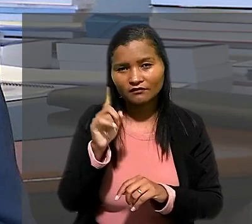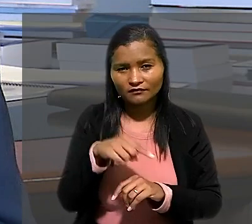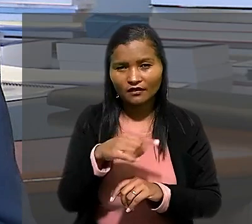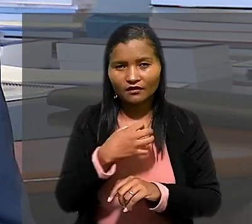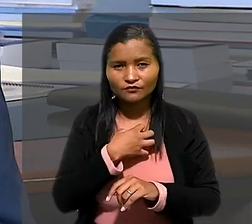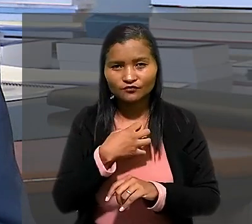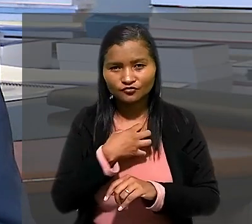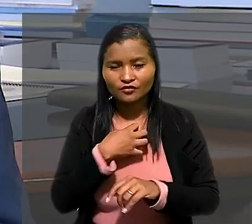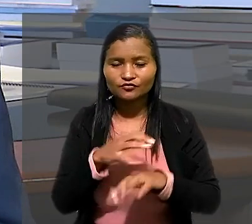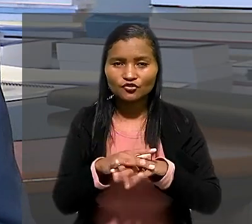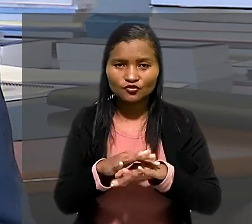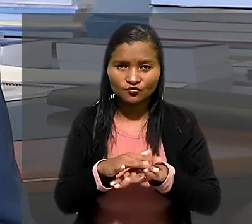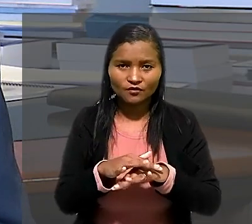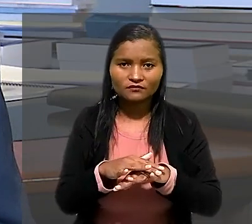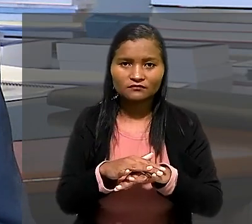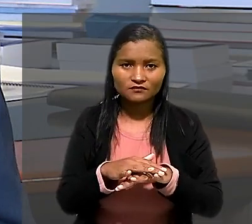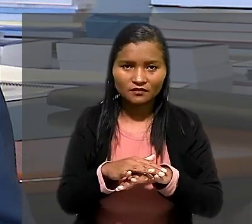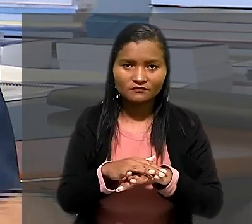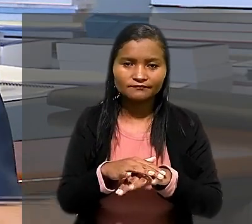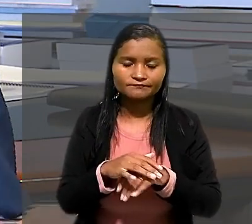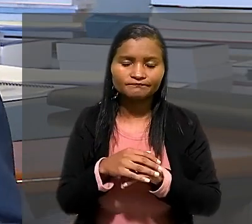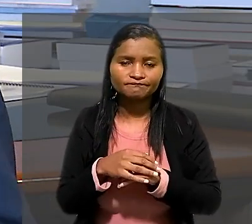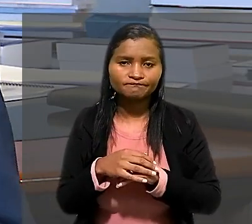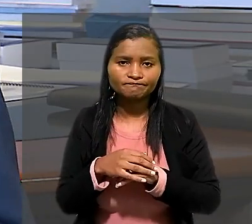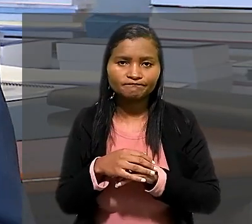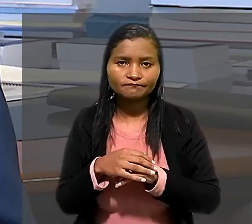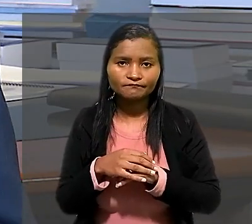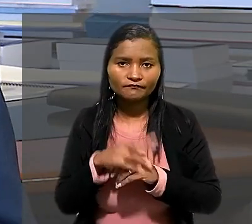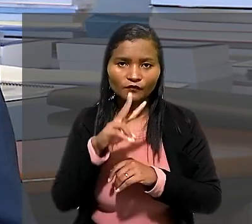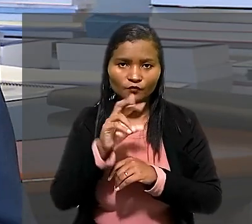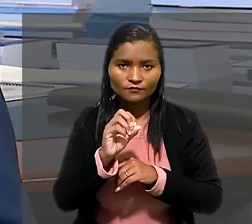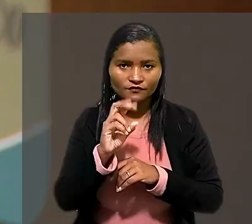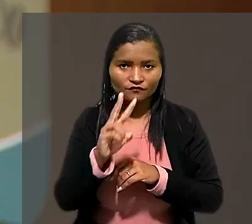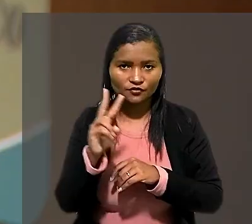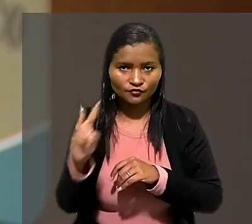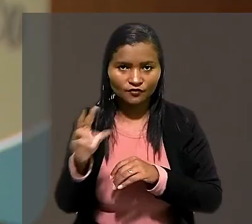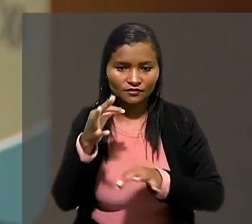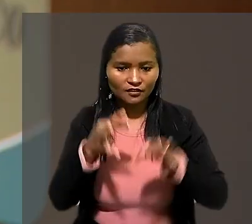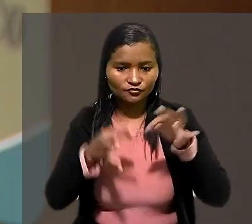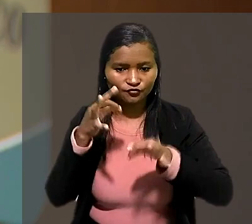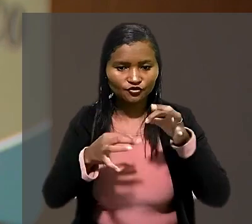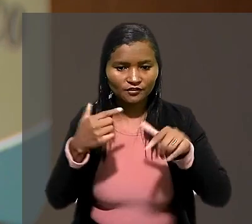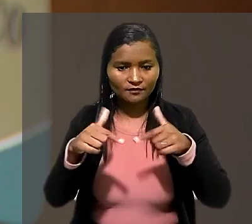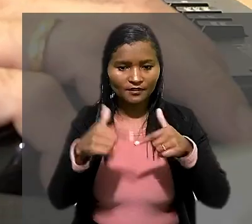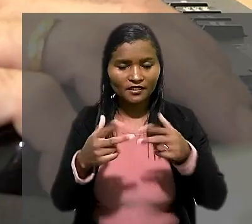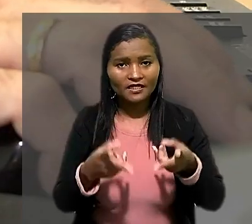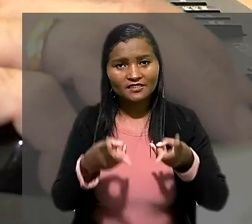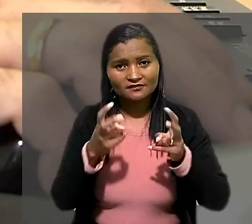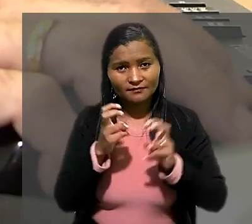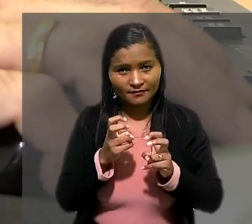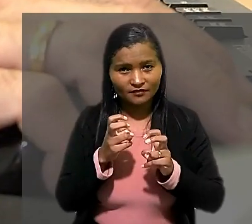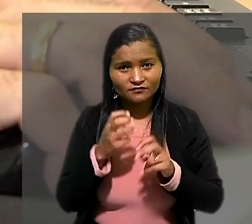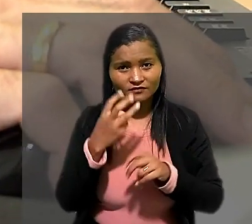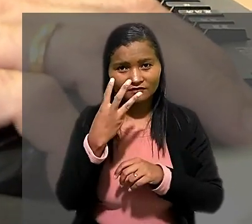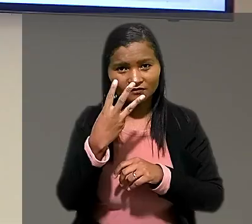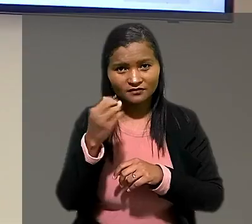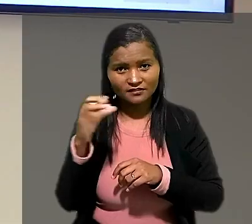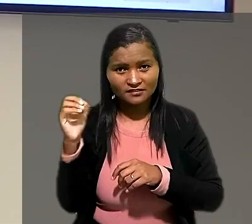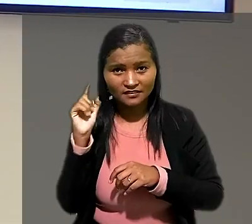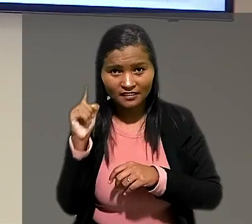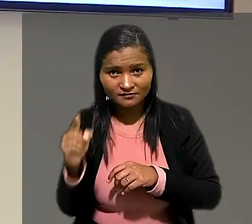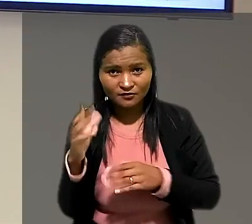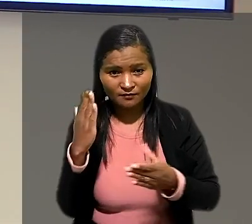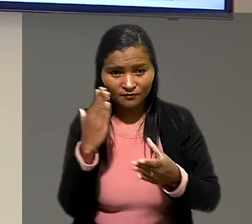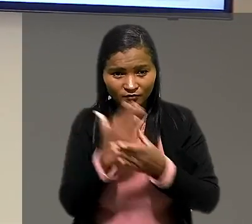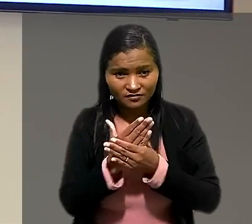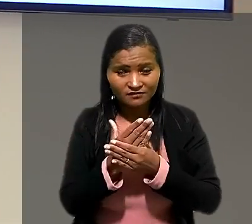moral, que é uma forma inclusive de adoecimento do meio ambiente de trabalho. Em 2022, a Justiça Trabalhista recebeu cerca